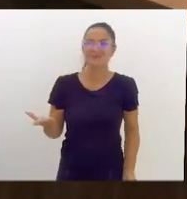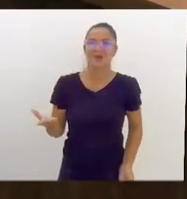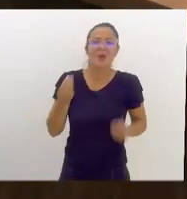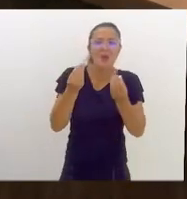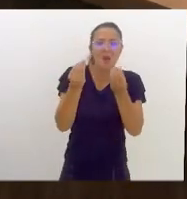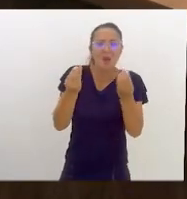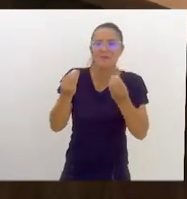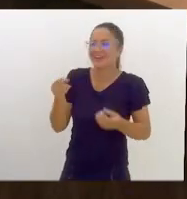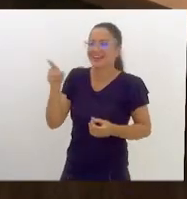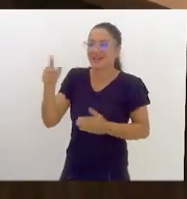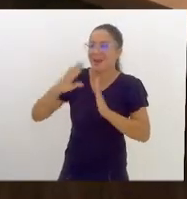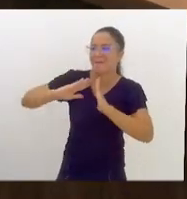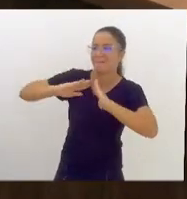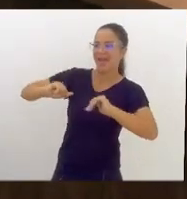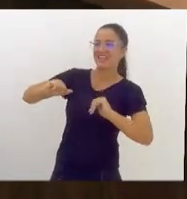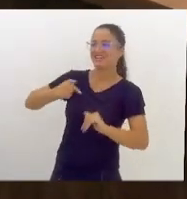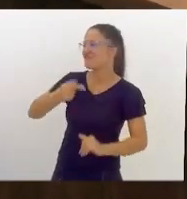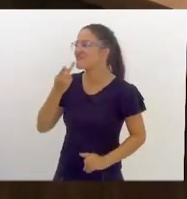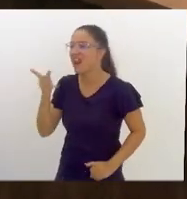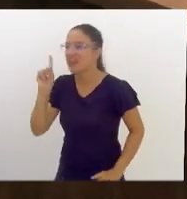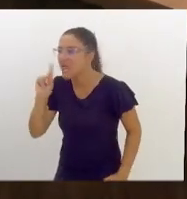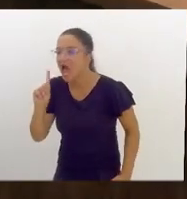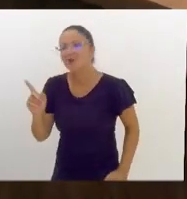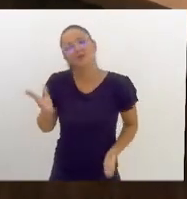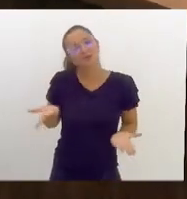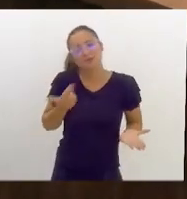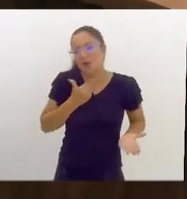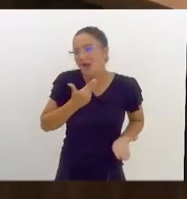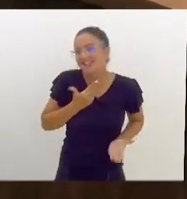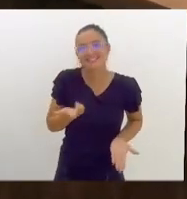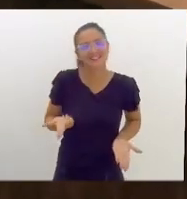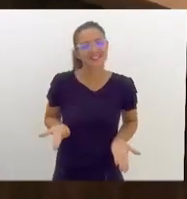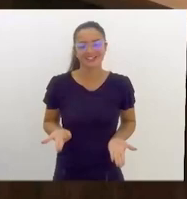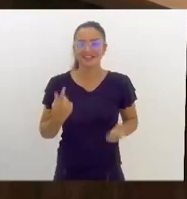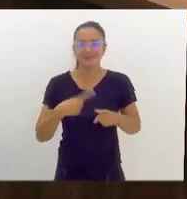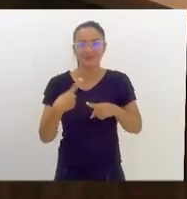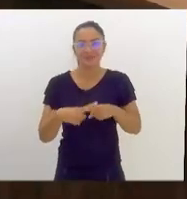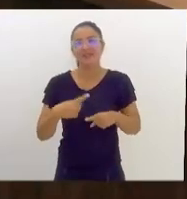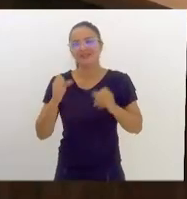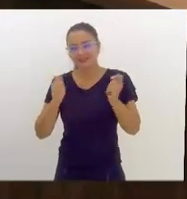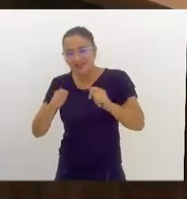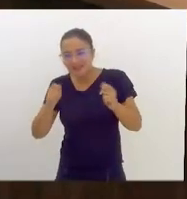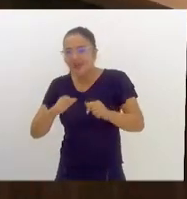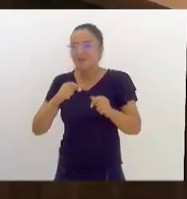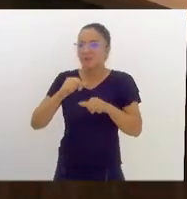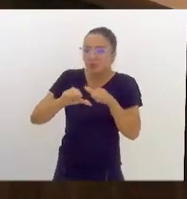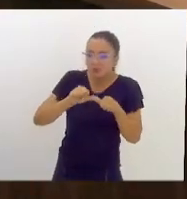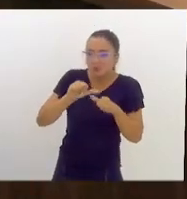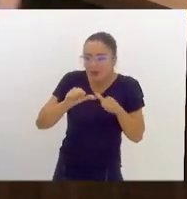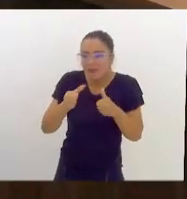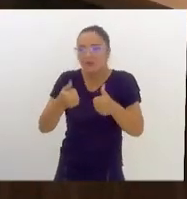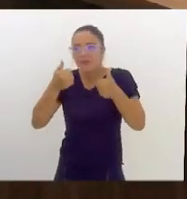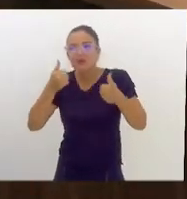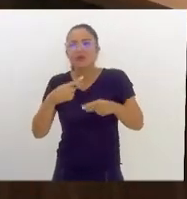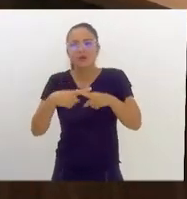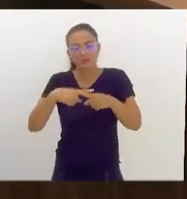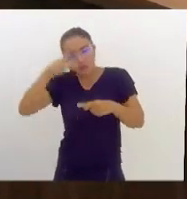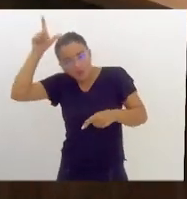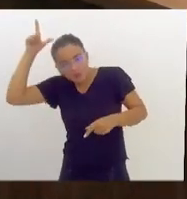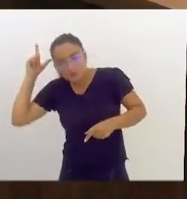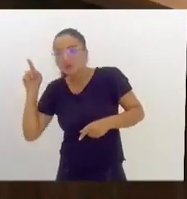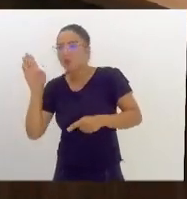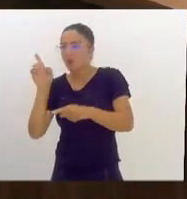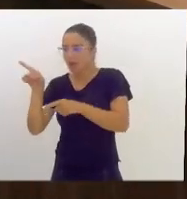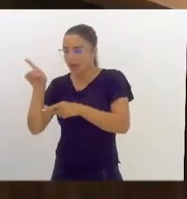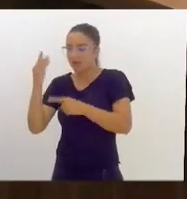vou recusar um pedido do deputado Chico Machado, no sentido de que a gente possa aperfeiçoar? O deputado Luiz Paulo fez várias